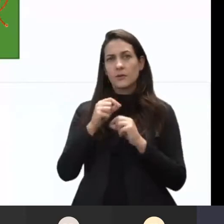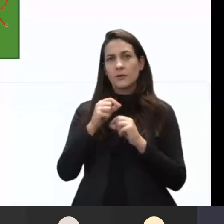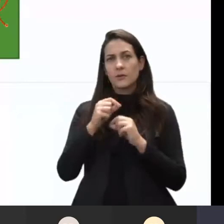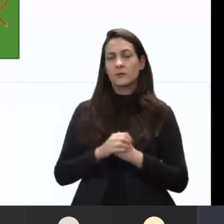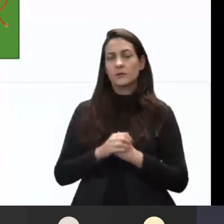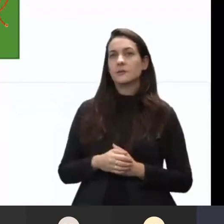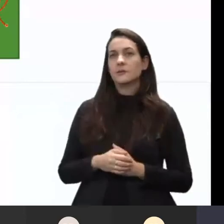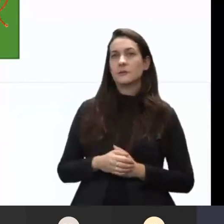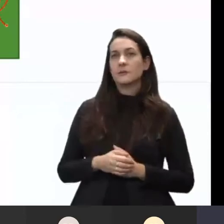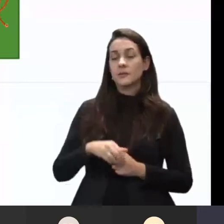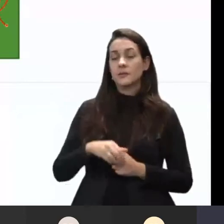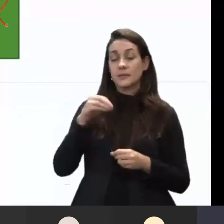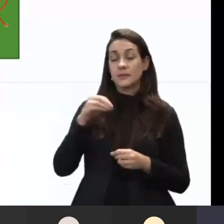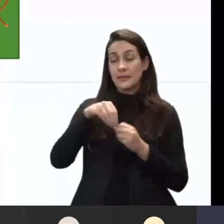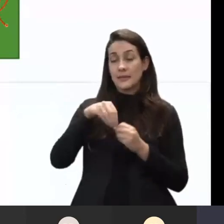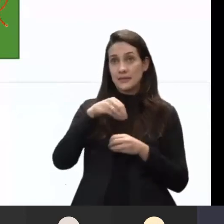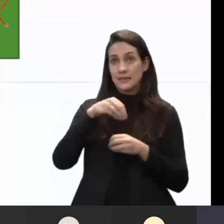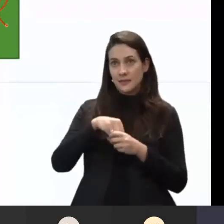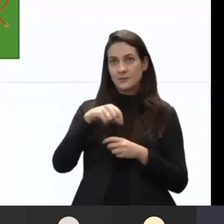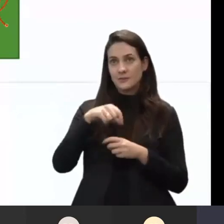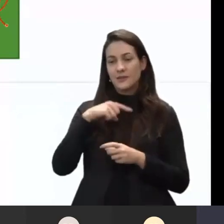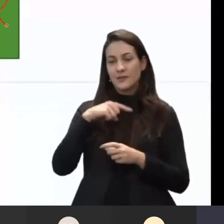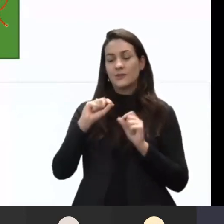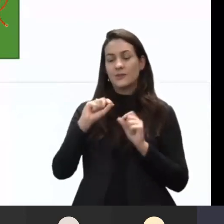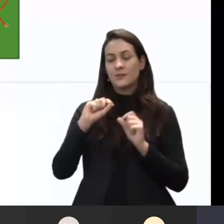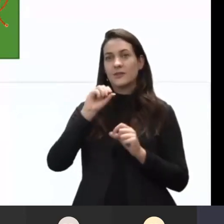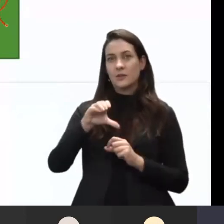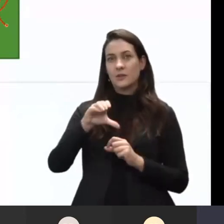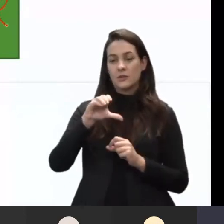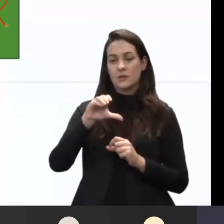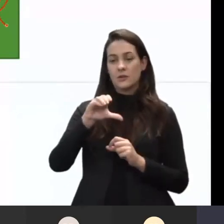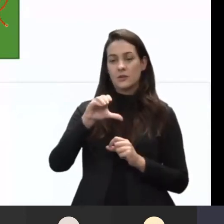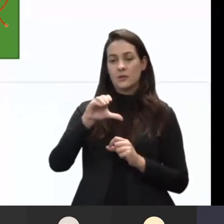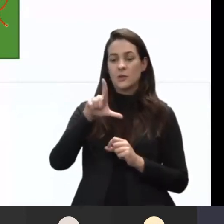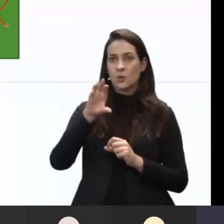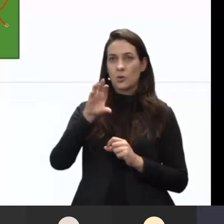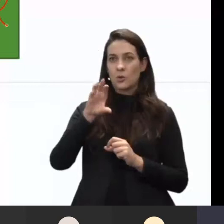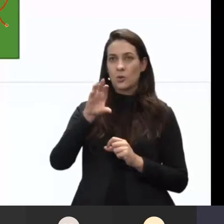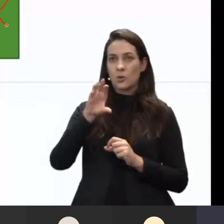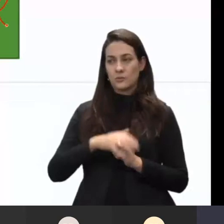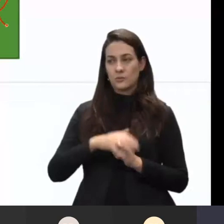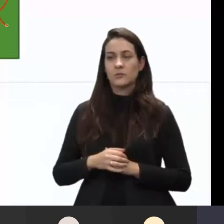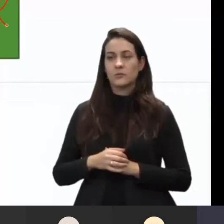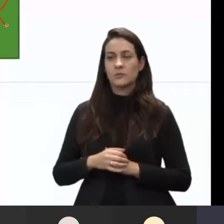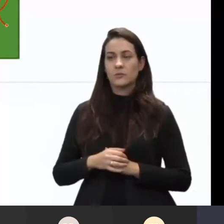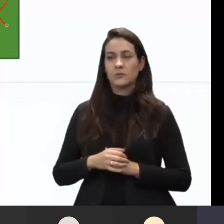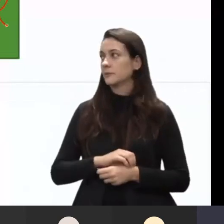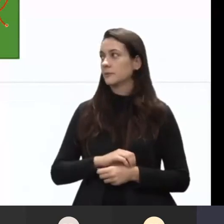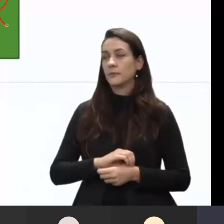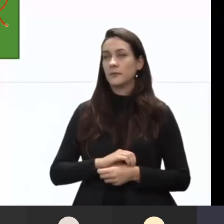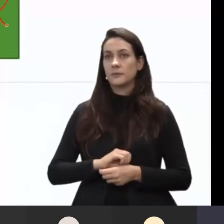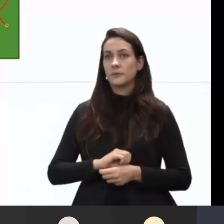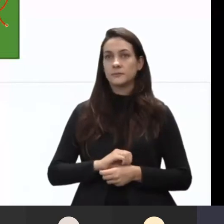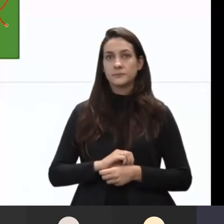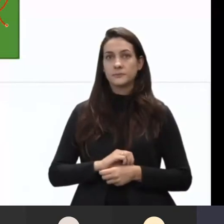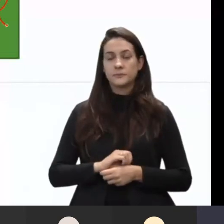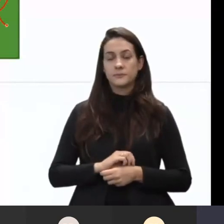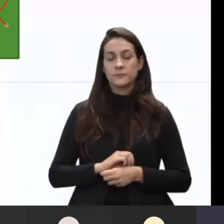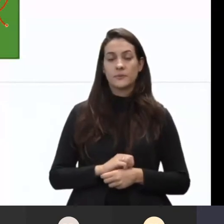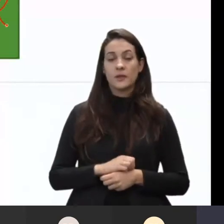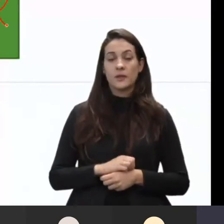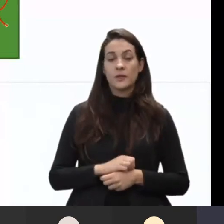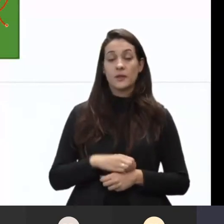Nós temos o cloro. Então, o cloro, ele tem uma ação germicida pela ação ali do ácido hipocloroso.